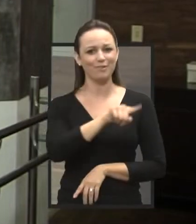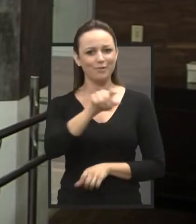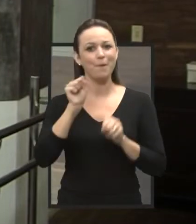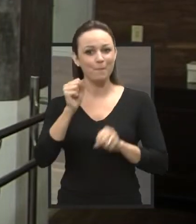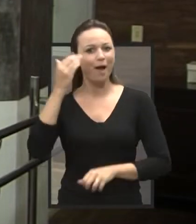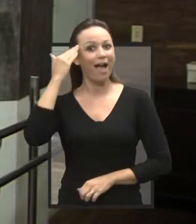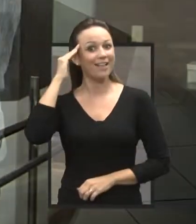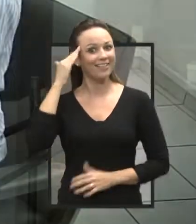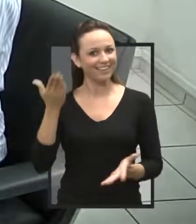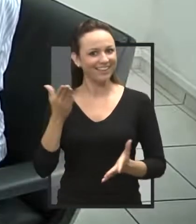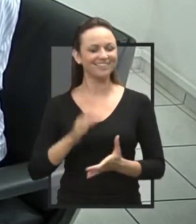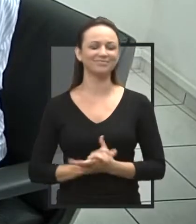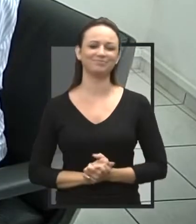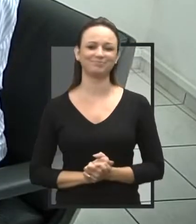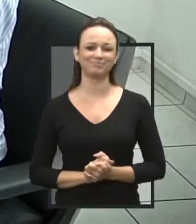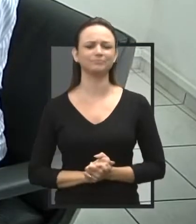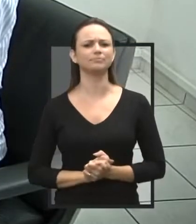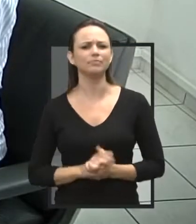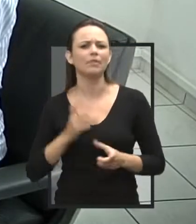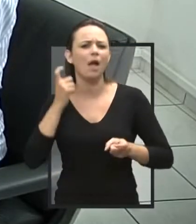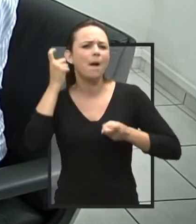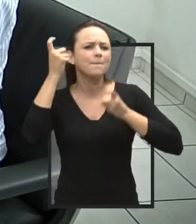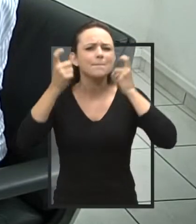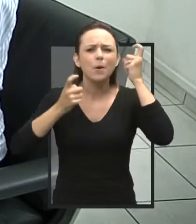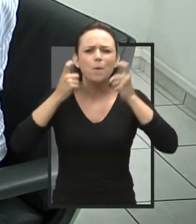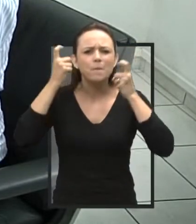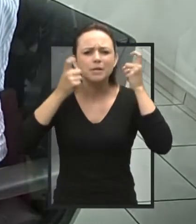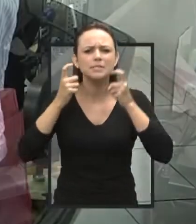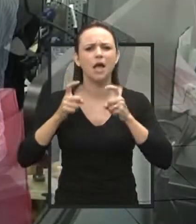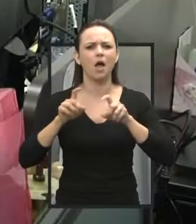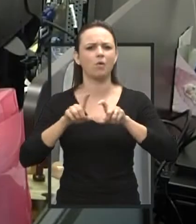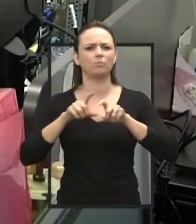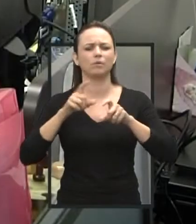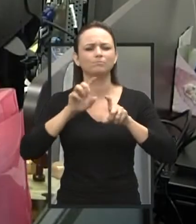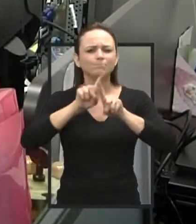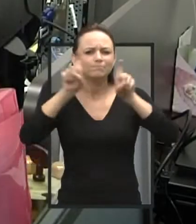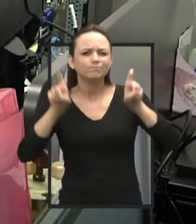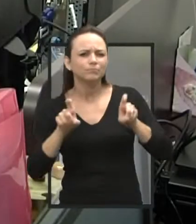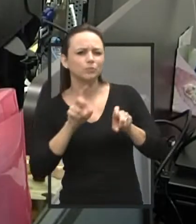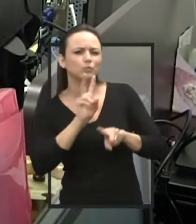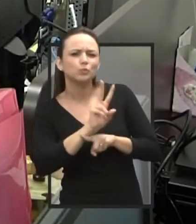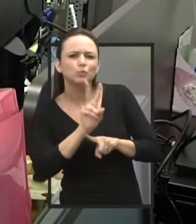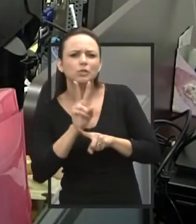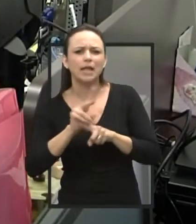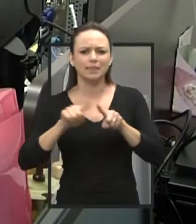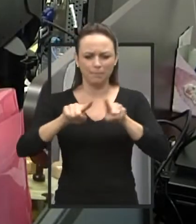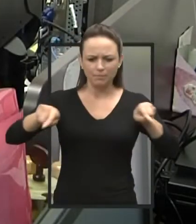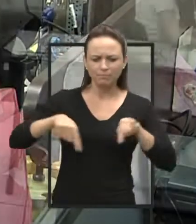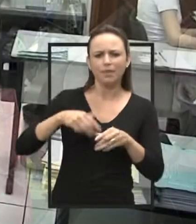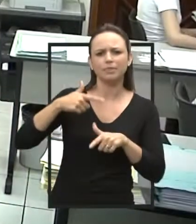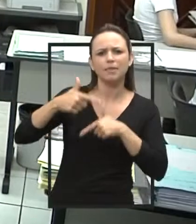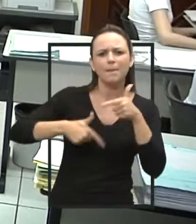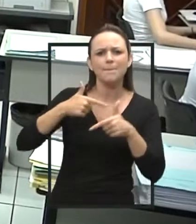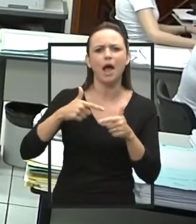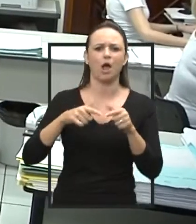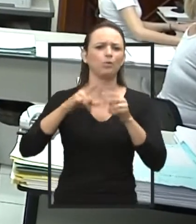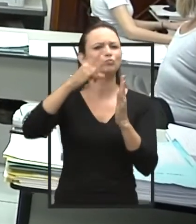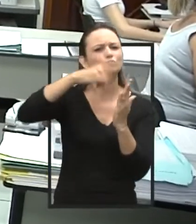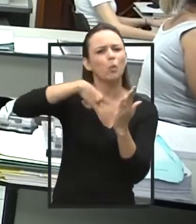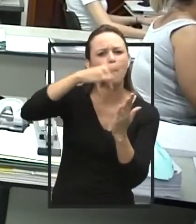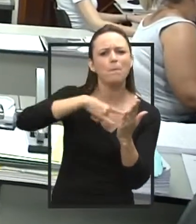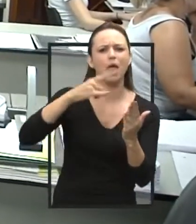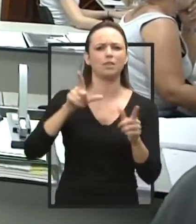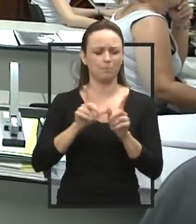podem nos entender. A preocupação com a preservação de equipamentos, estações de trabalho, documentos e o patrimônio público da